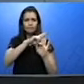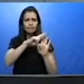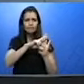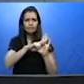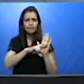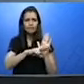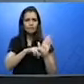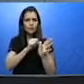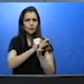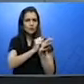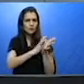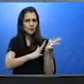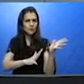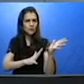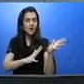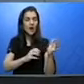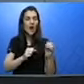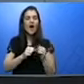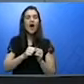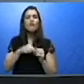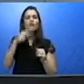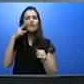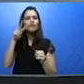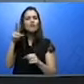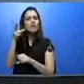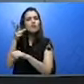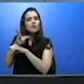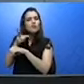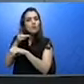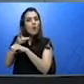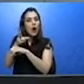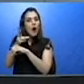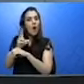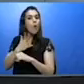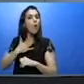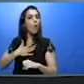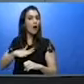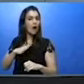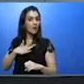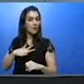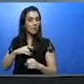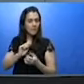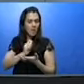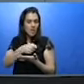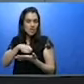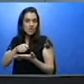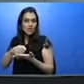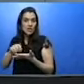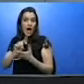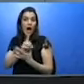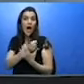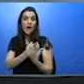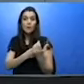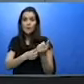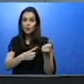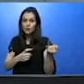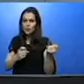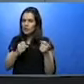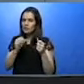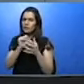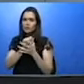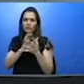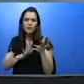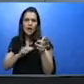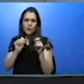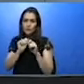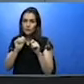atividade hoje. Assistir a videoaula com calma, registrar na apostila as atividades realizadas durante